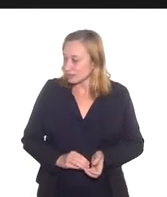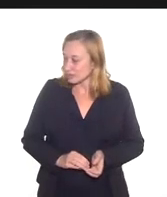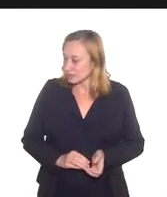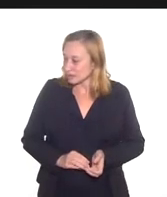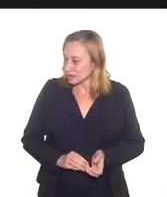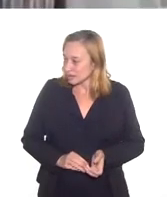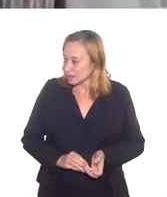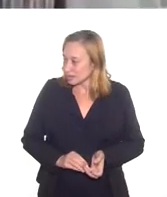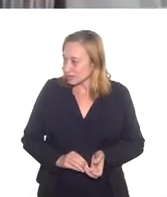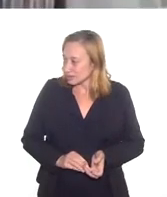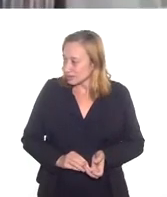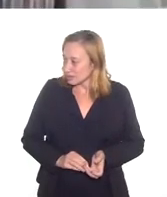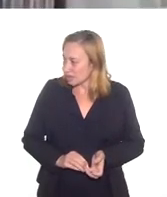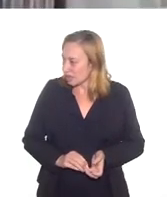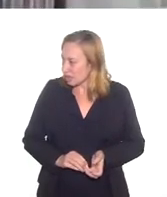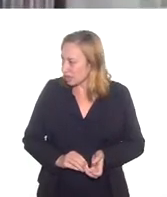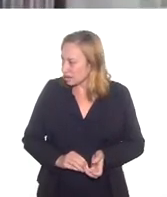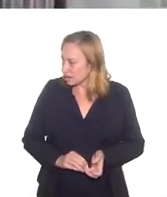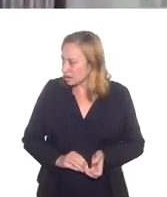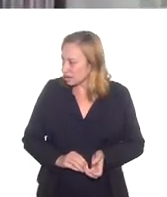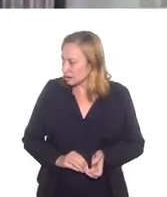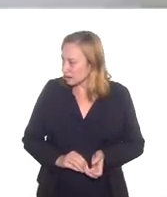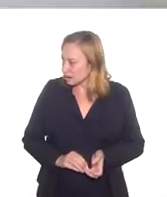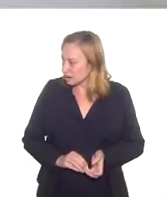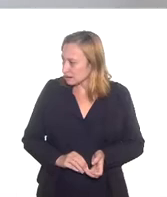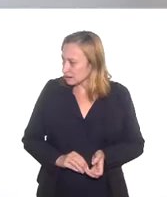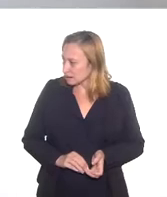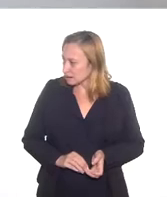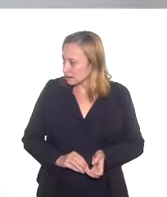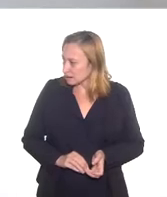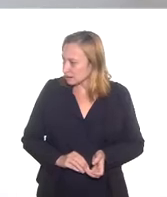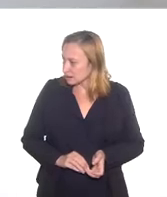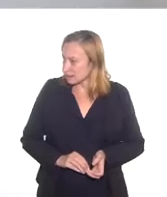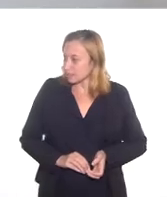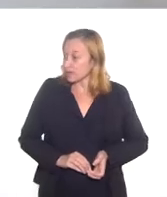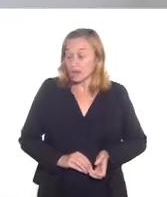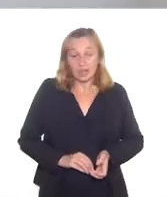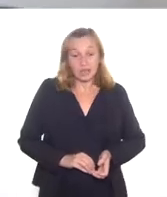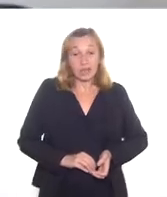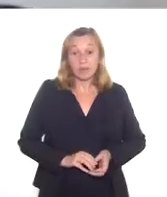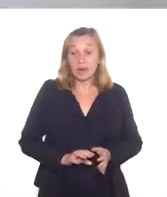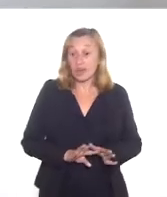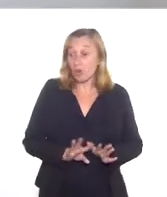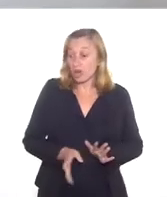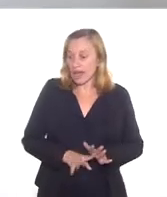Acompanho o parecer da CCJ, presidente. Pela Comissão de Educação, deputado Flávio Serafim.